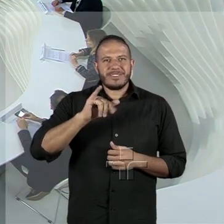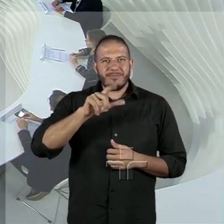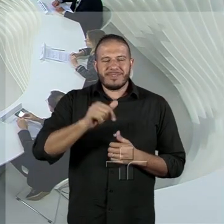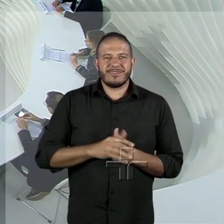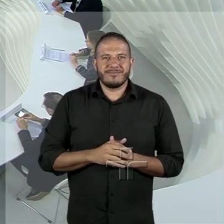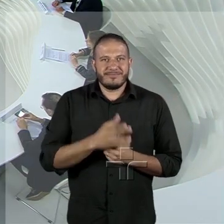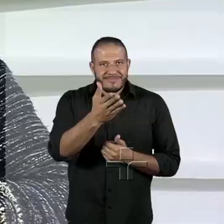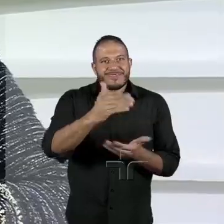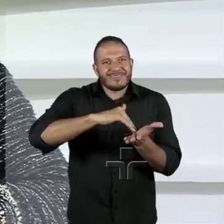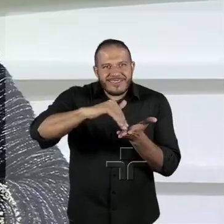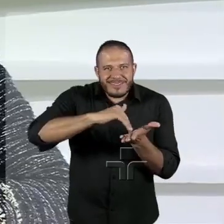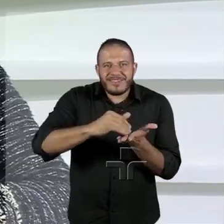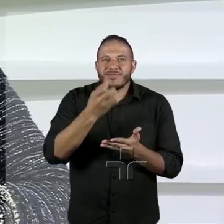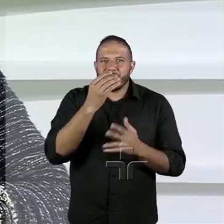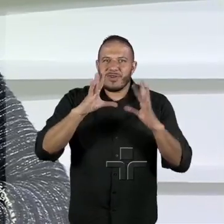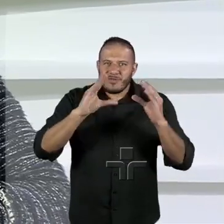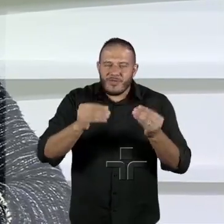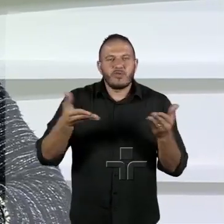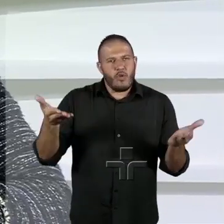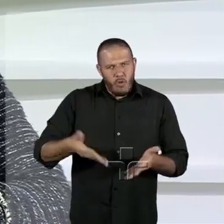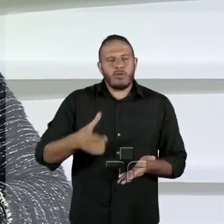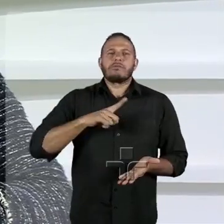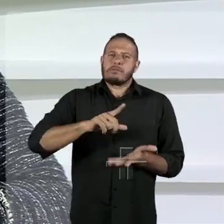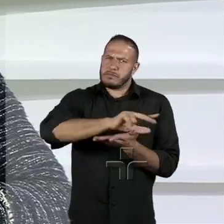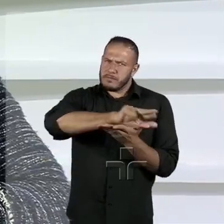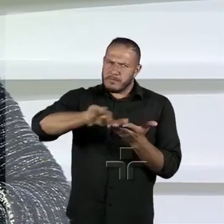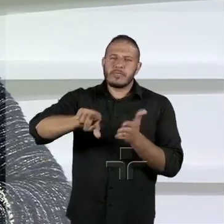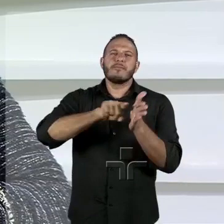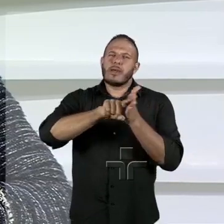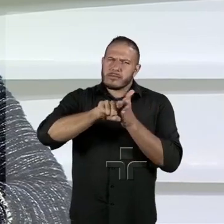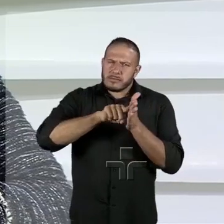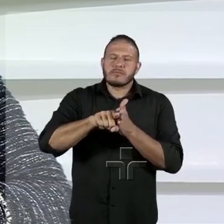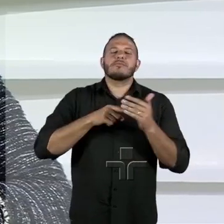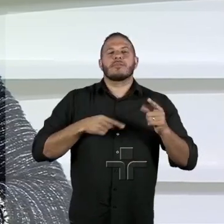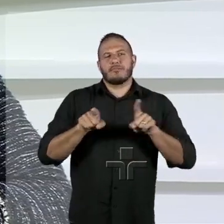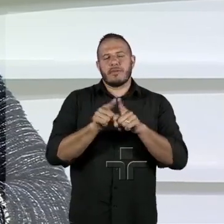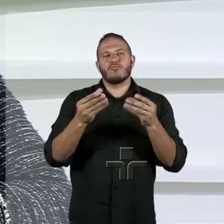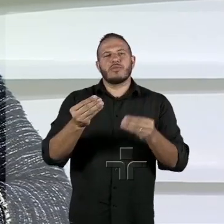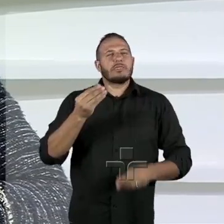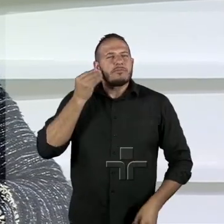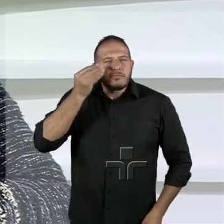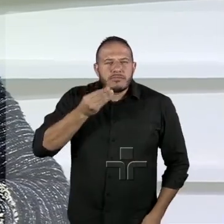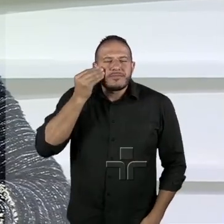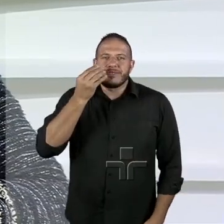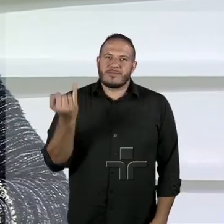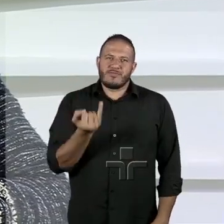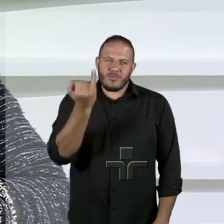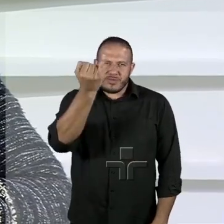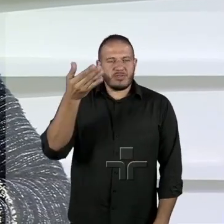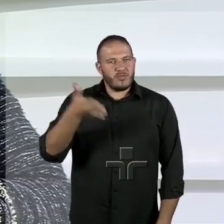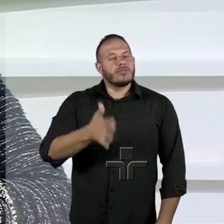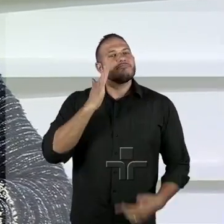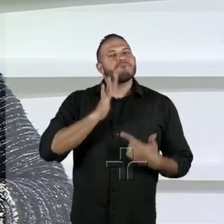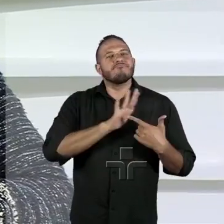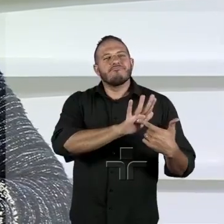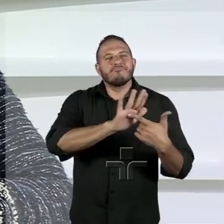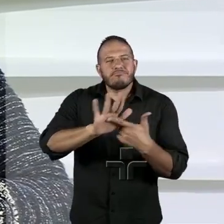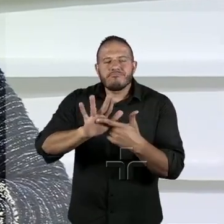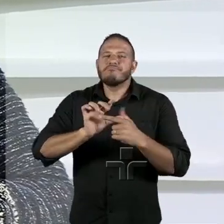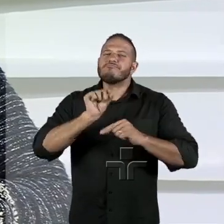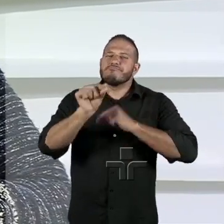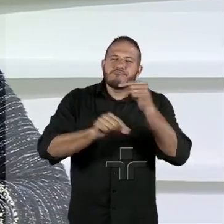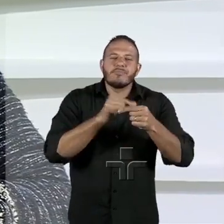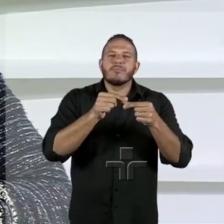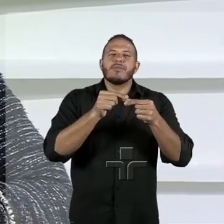a todos. A gente tem hoje várias pesquisas e muitas experiências importantes aí mostrando que um